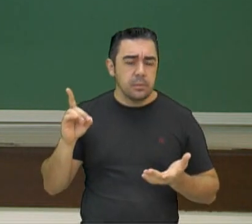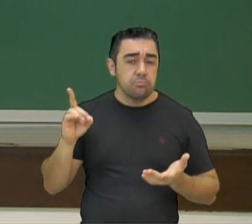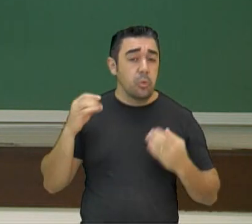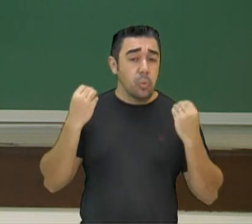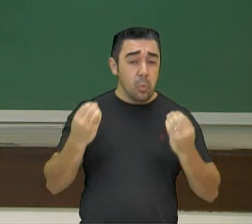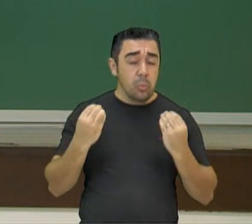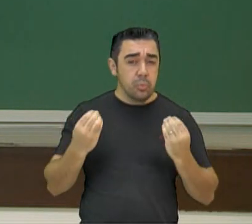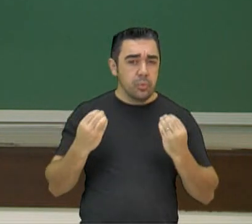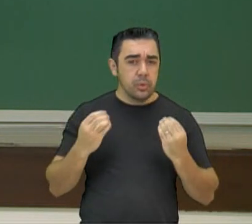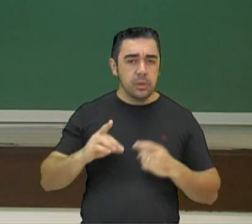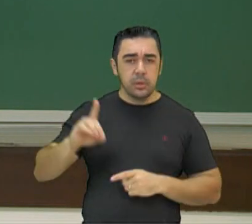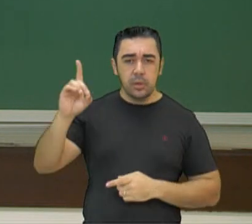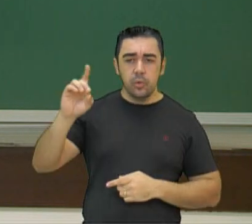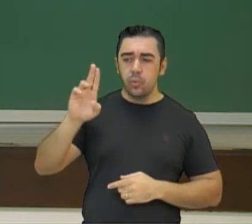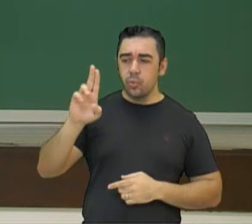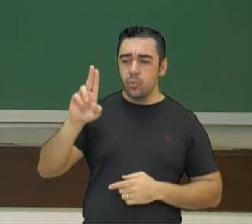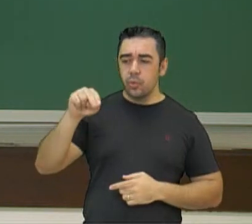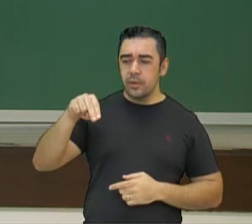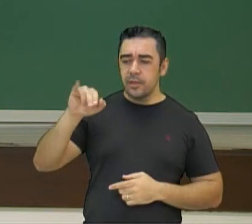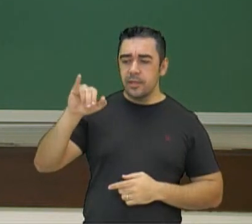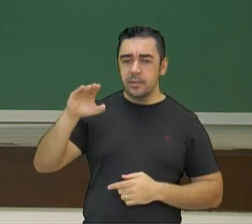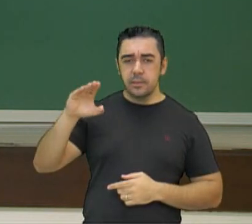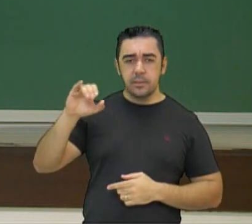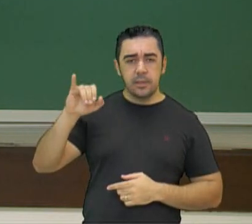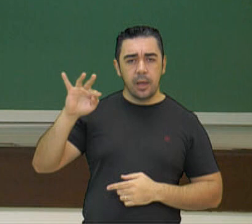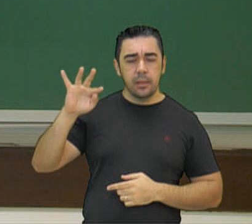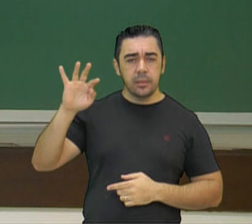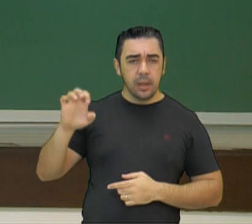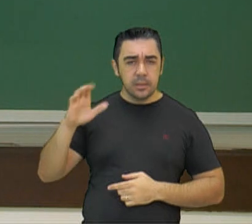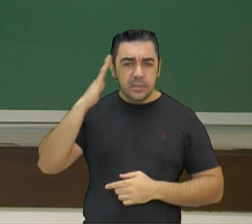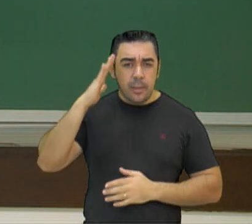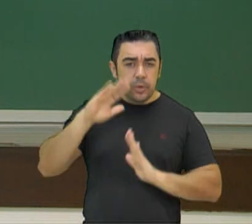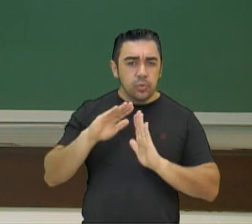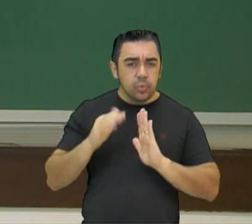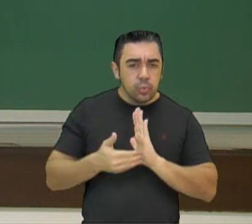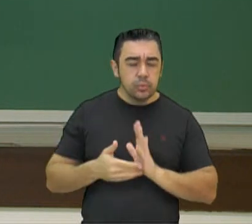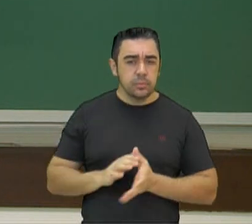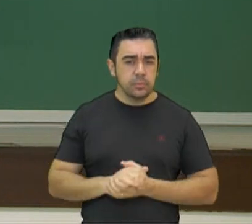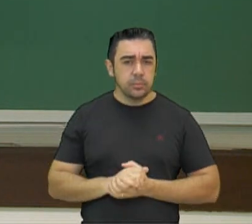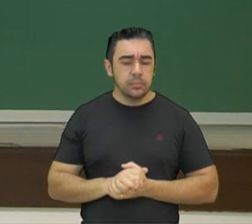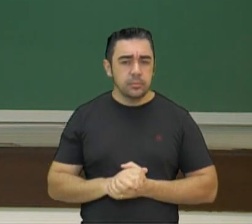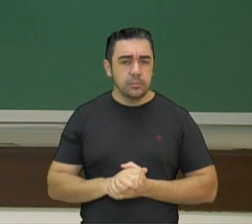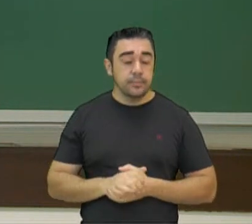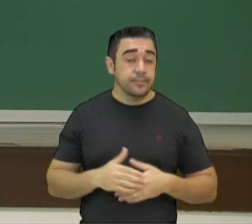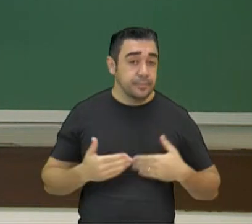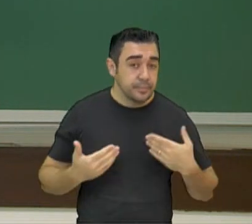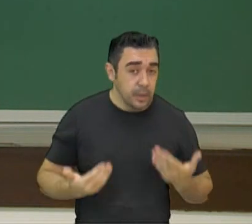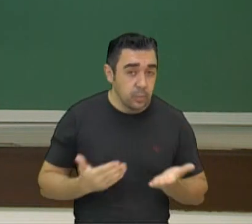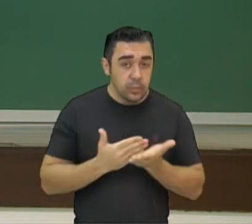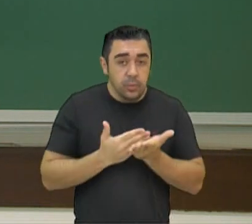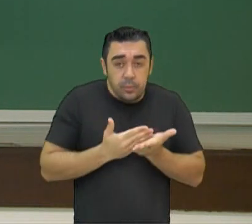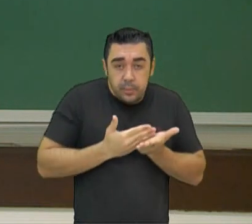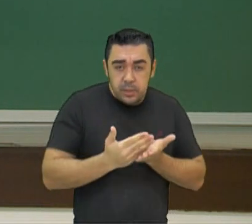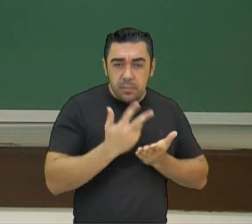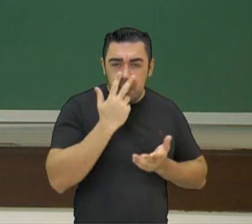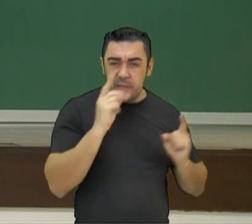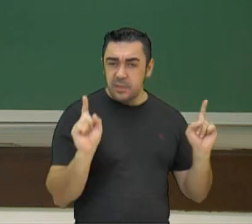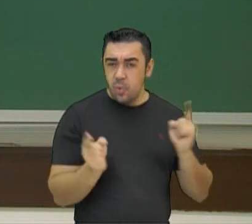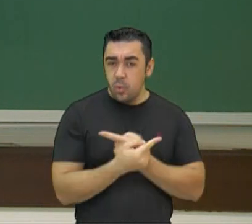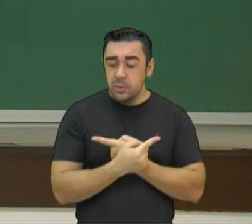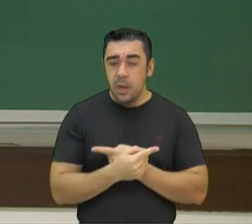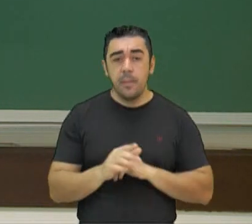ser onisciente e saber tudo e saber o que, que eu vou almoçar amanhã? Então, inicialmente parece uma